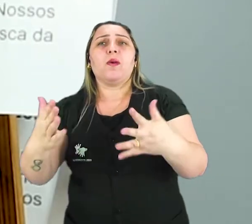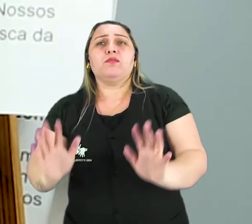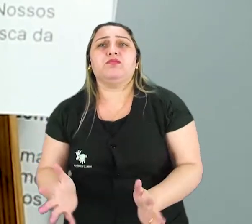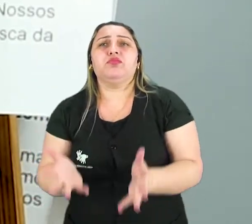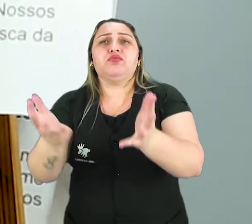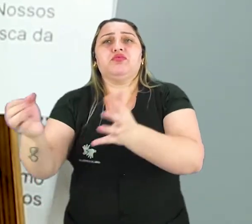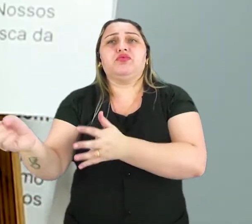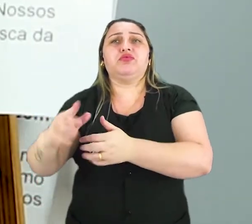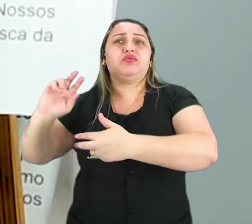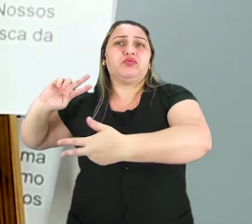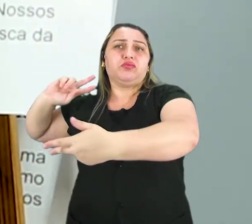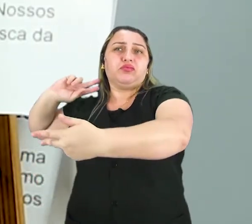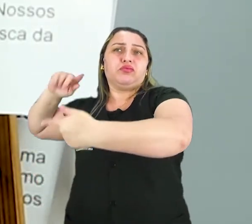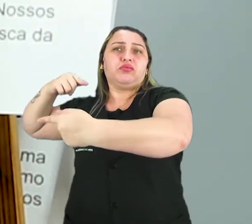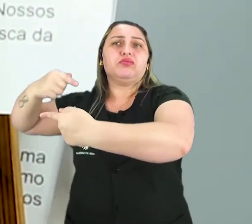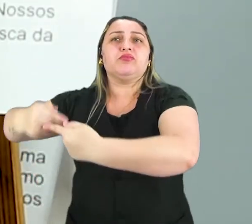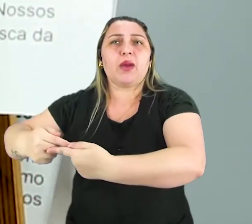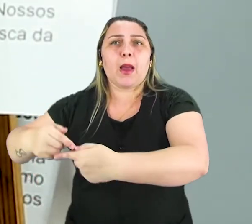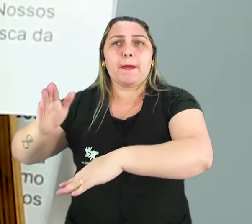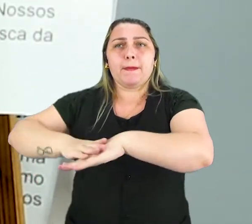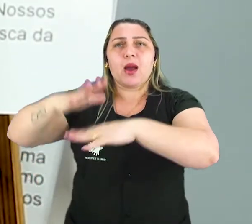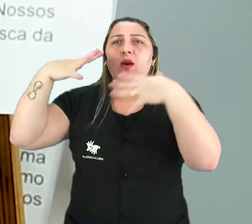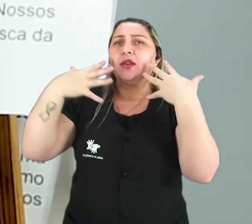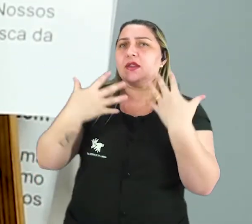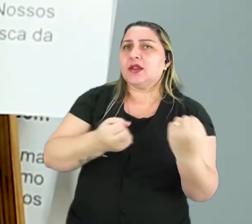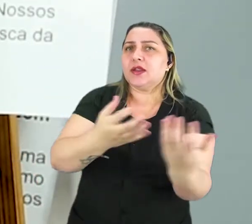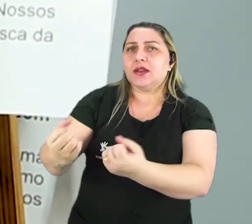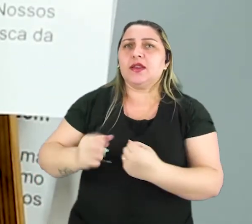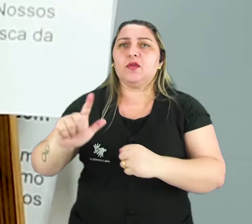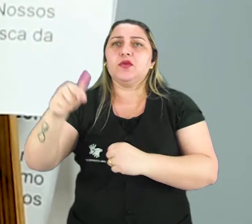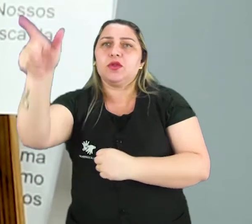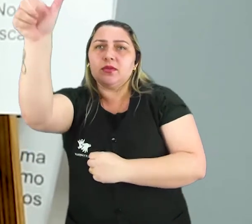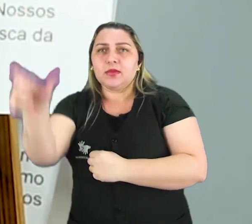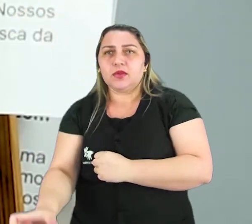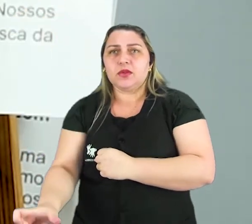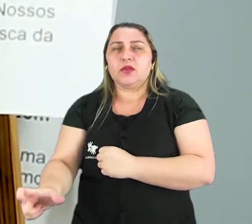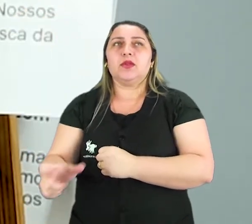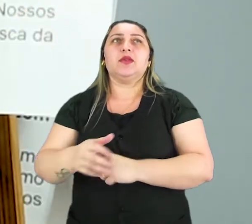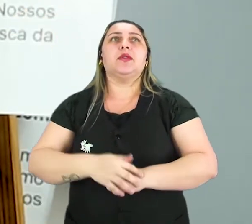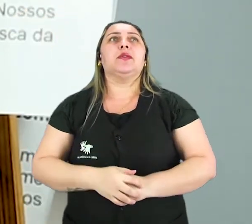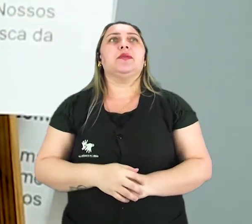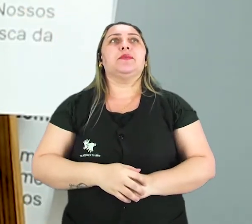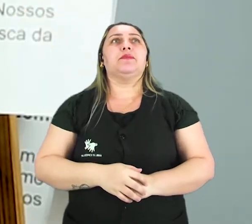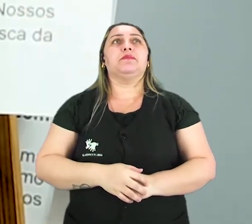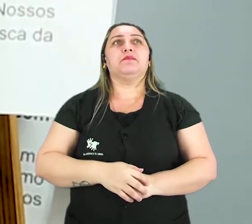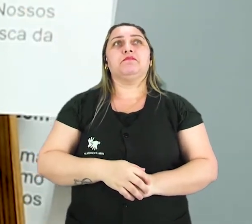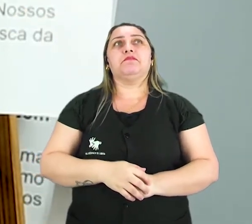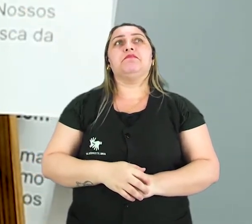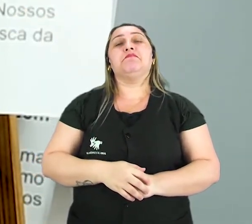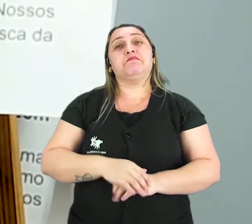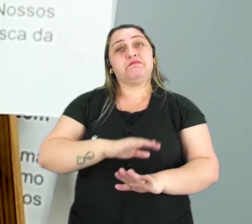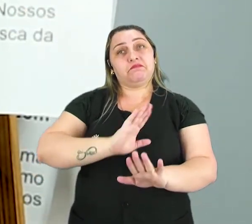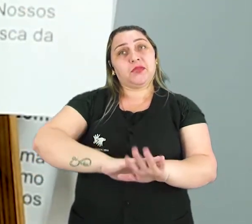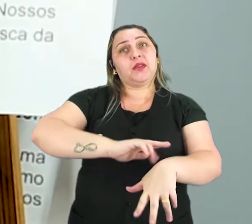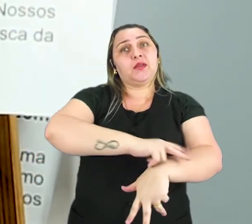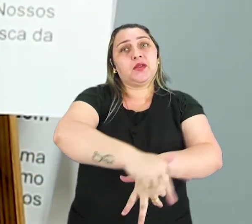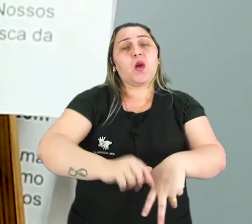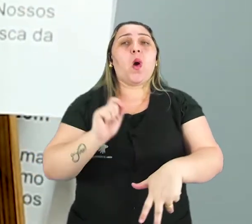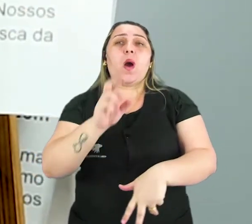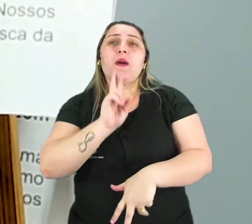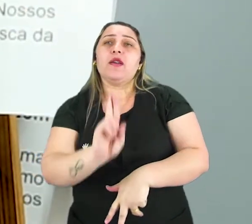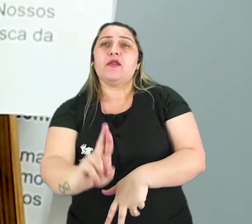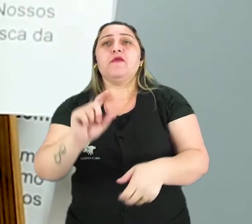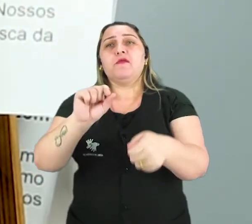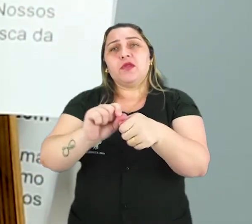novas gerações uma maior aceitação do outro? Foi perguntado ao Maurício isso. E olha o que ele respondeu. Fazendo